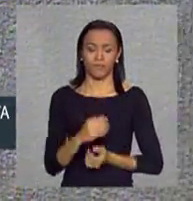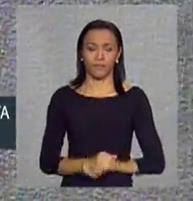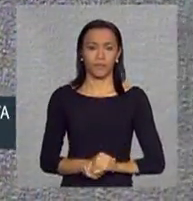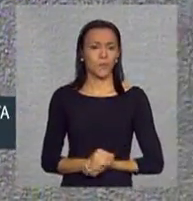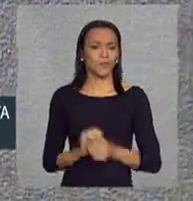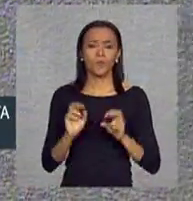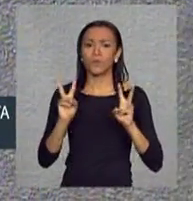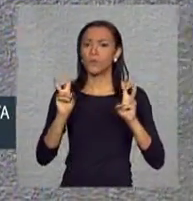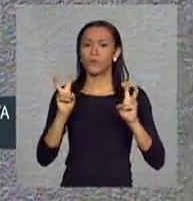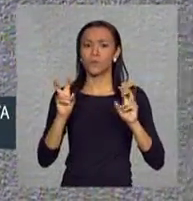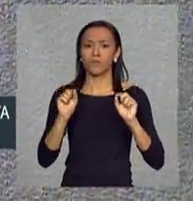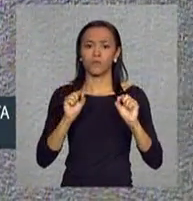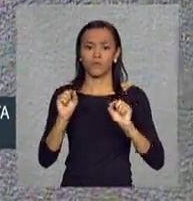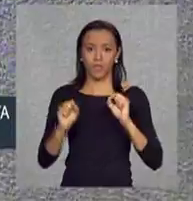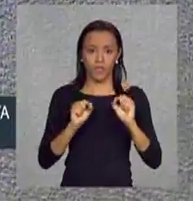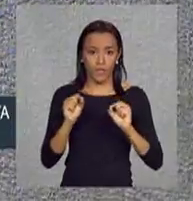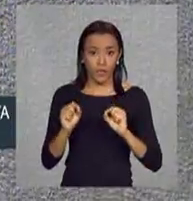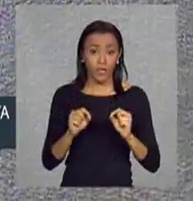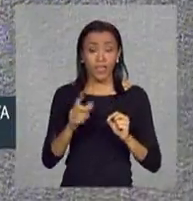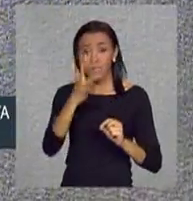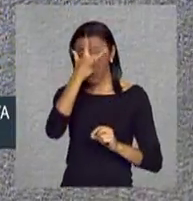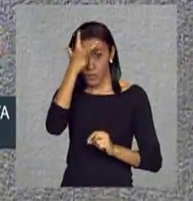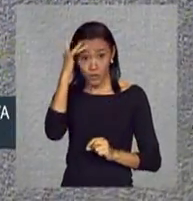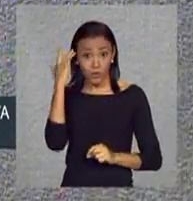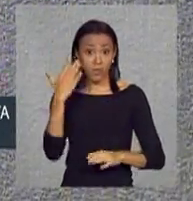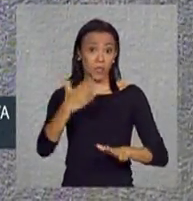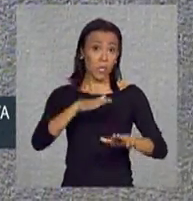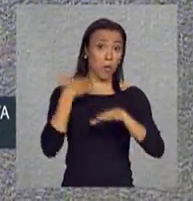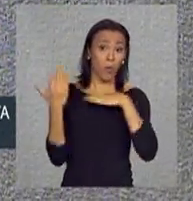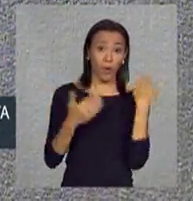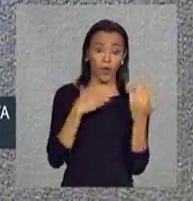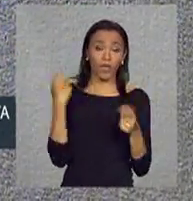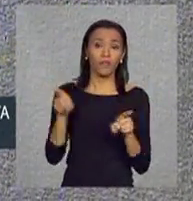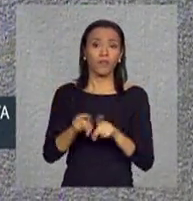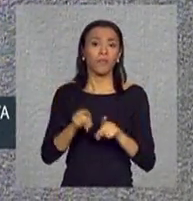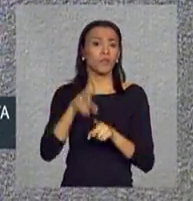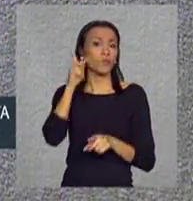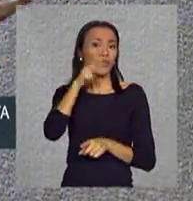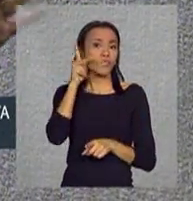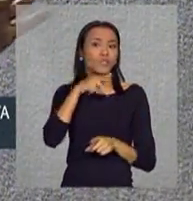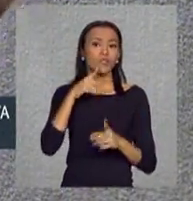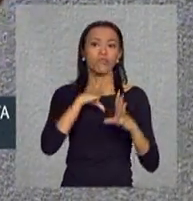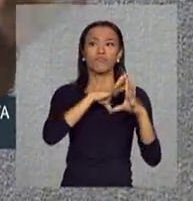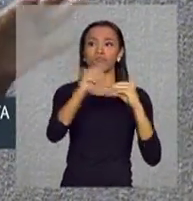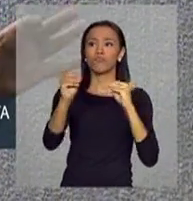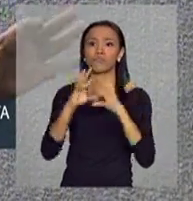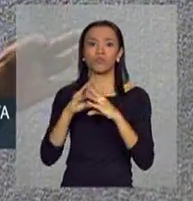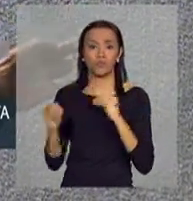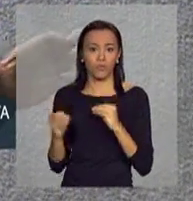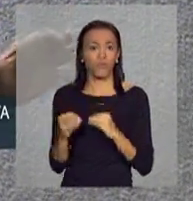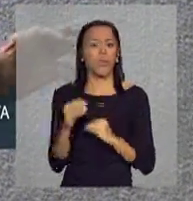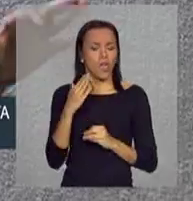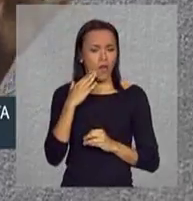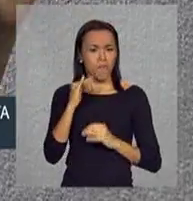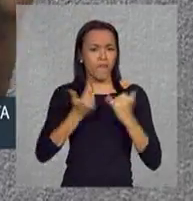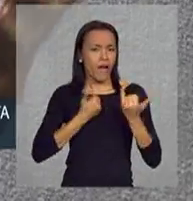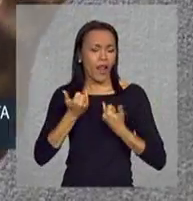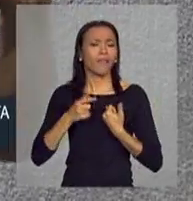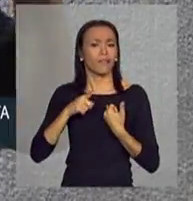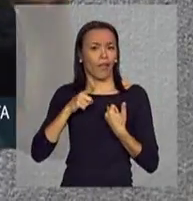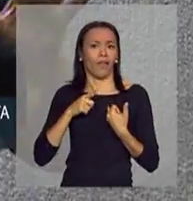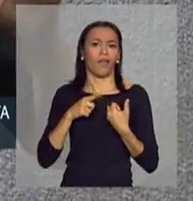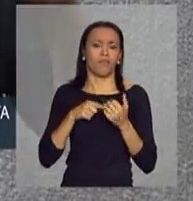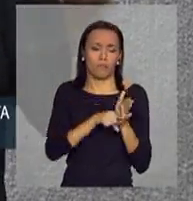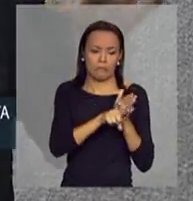Sobre a questão dos mortos desaparecidos políticos, eu vi falando que tem investigações, que